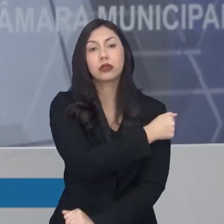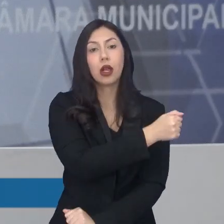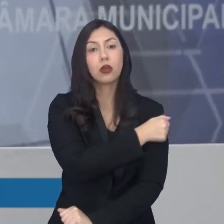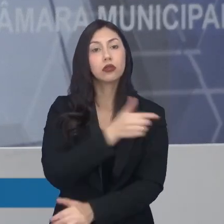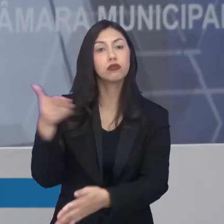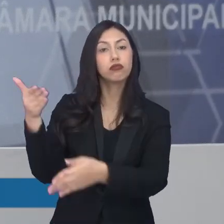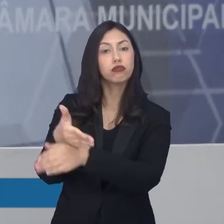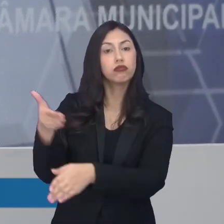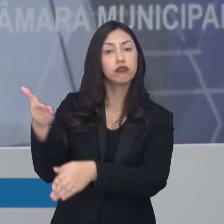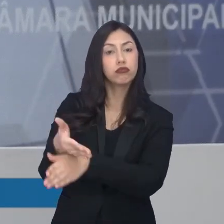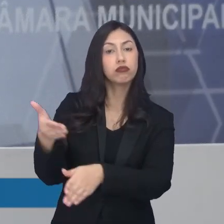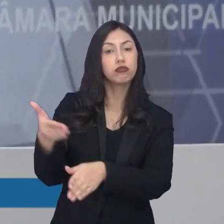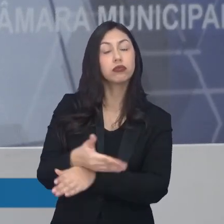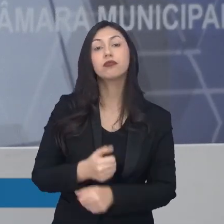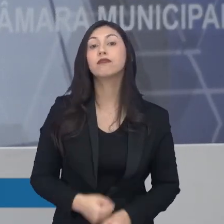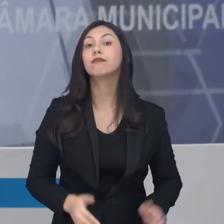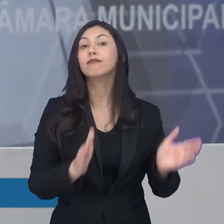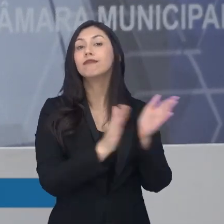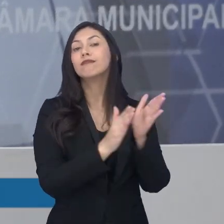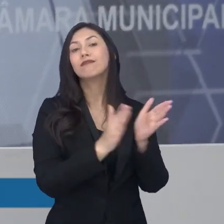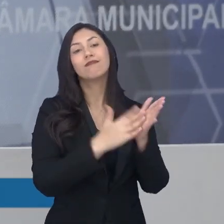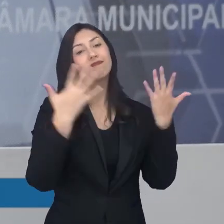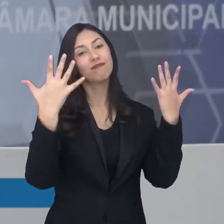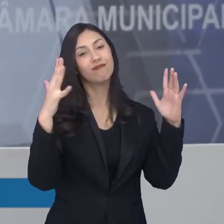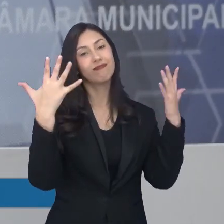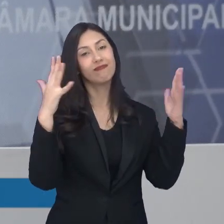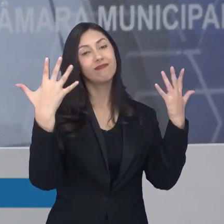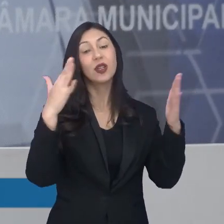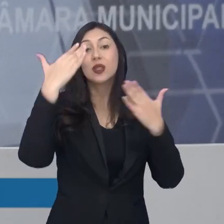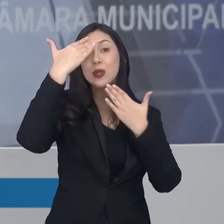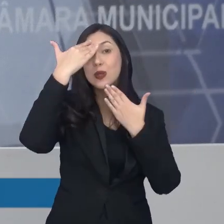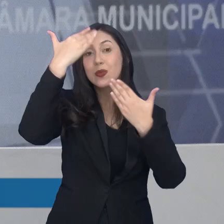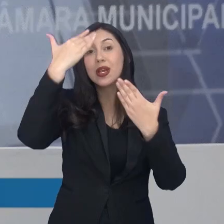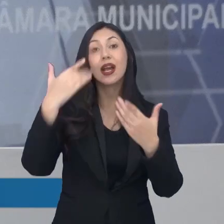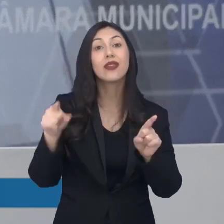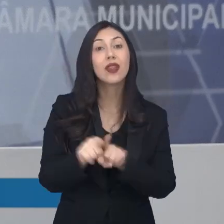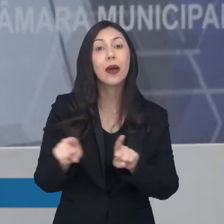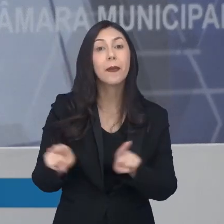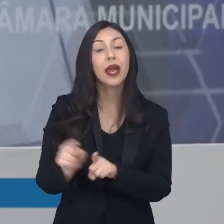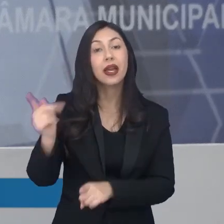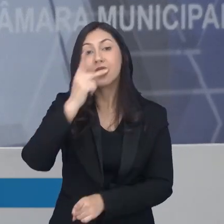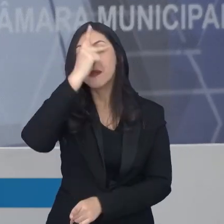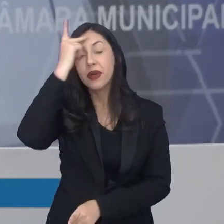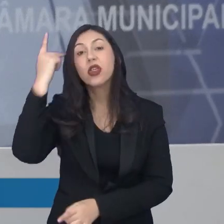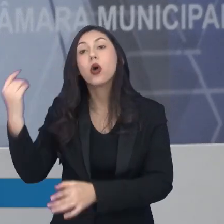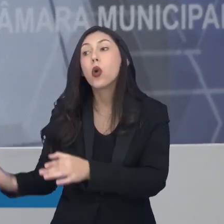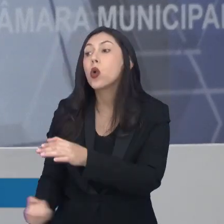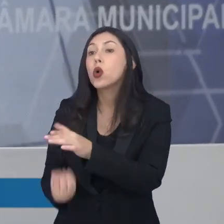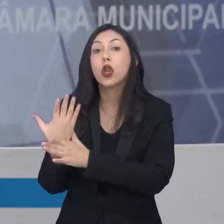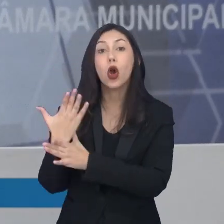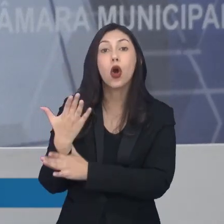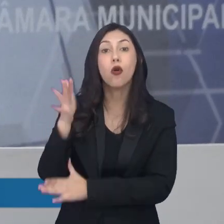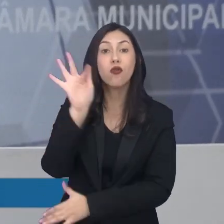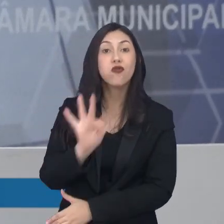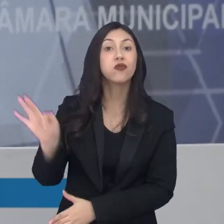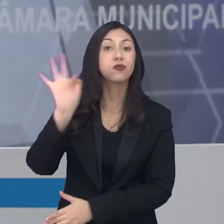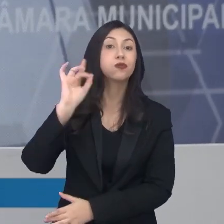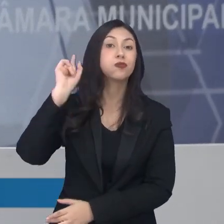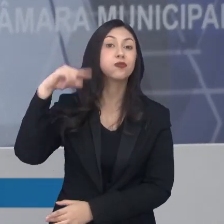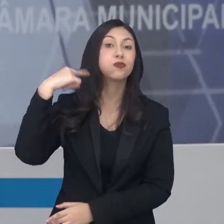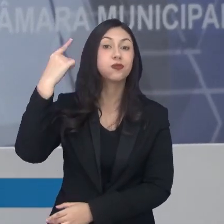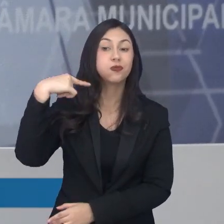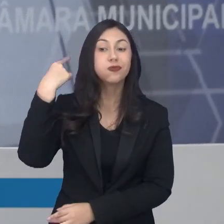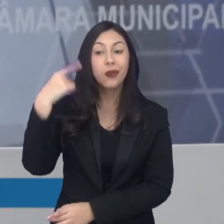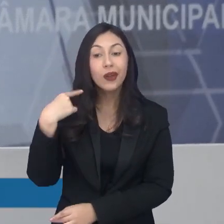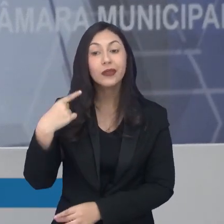passaram. Parabéns e obrigado aos pais fundadores da Faculdade de Direito que sonharam com a criação da